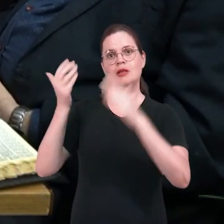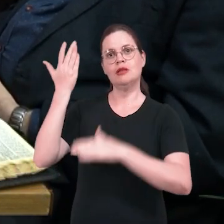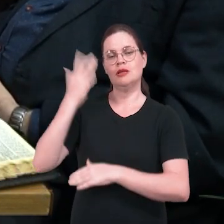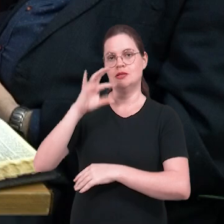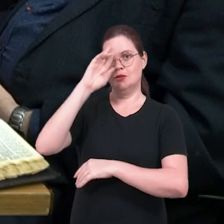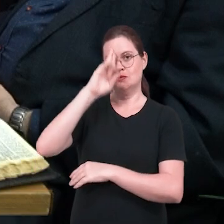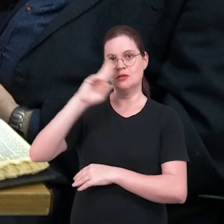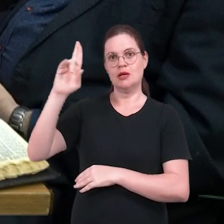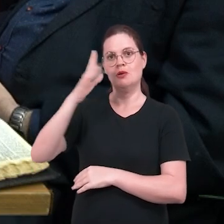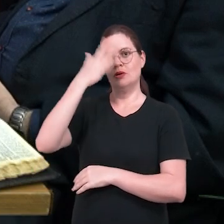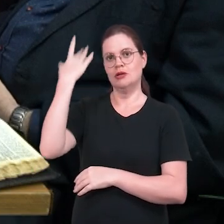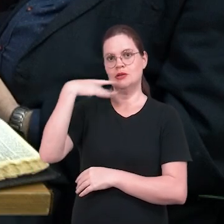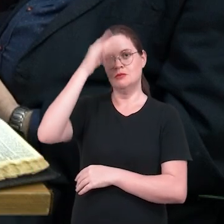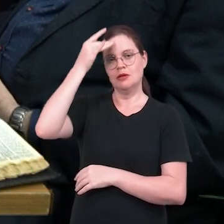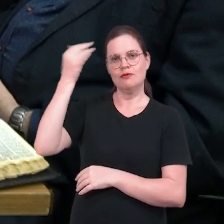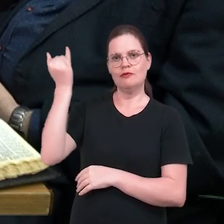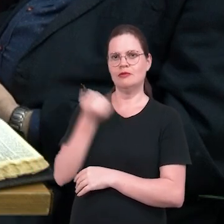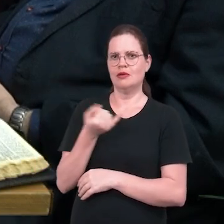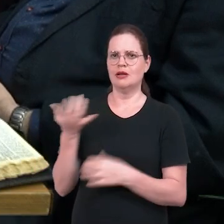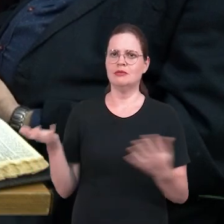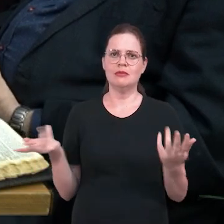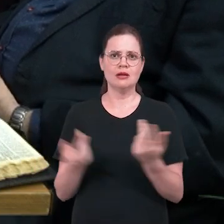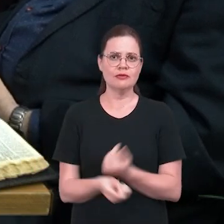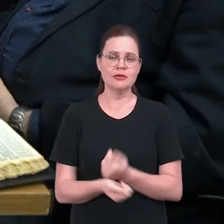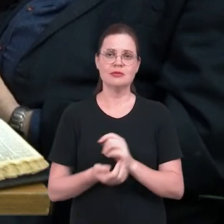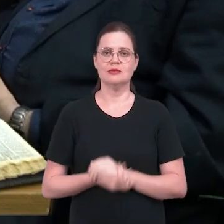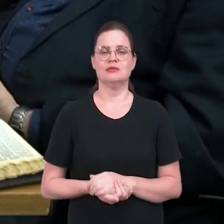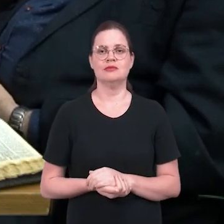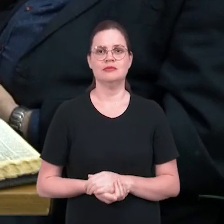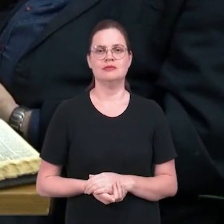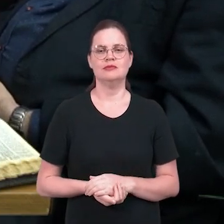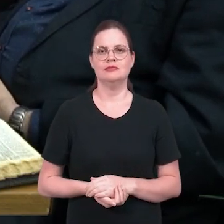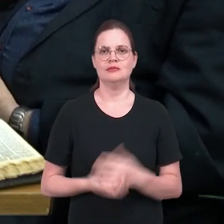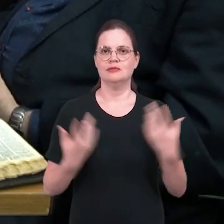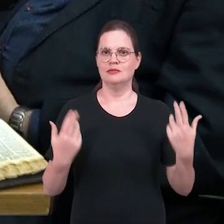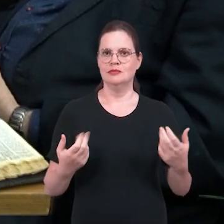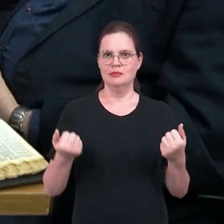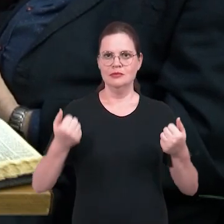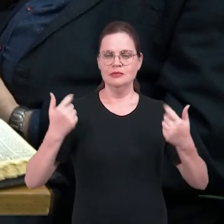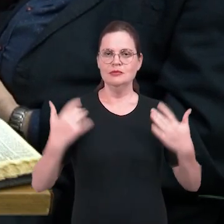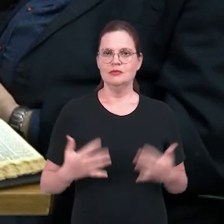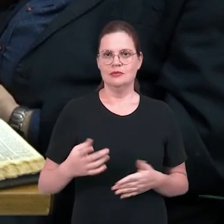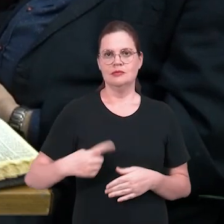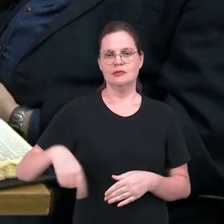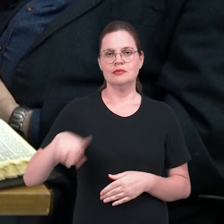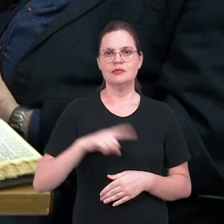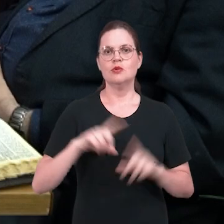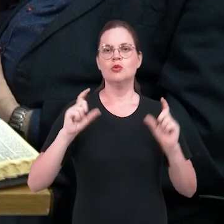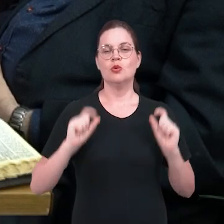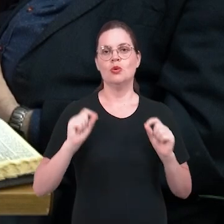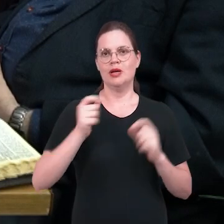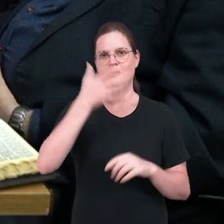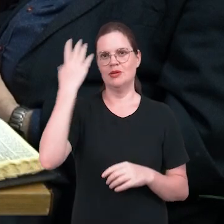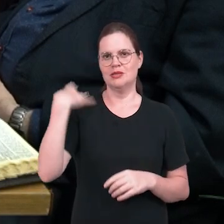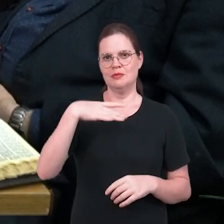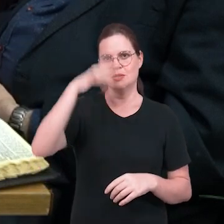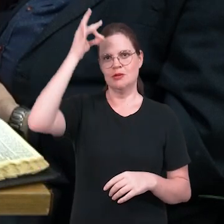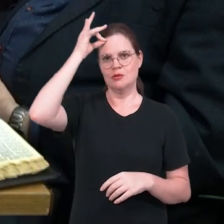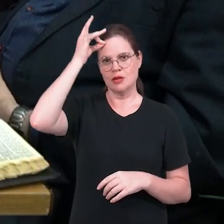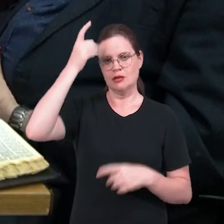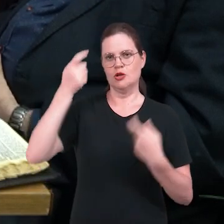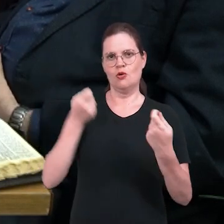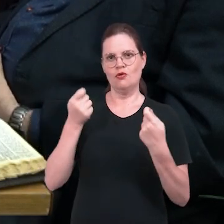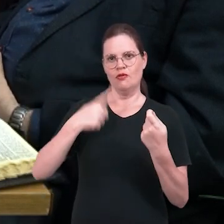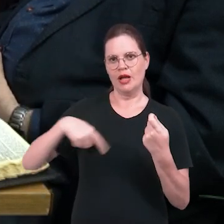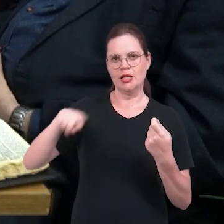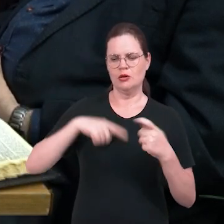à direção do Espírito Santo, isso é maravilhoso. E não, o que foi que o Espírito Santo disse? É isso aqui. O espiritual governa o material. É isso mesmo?